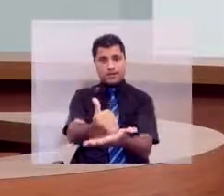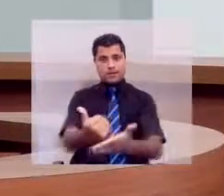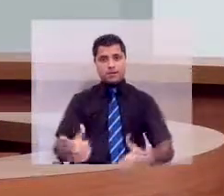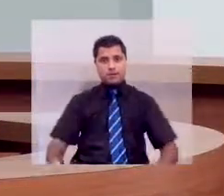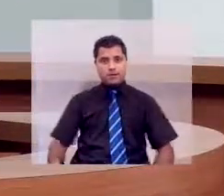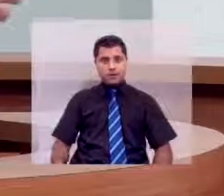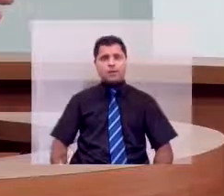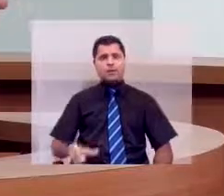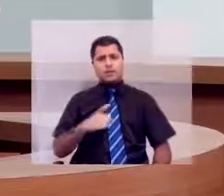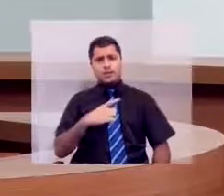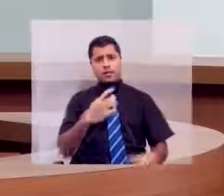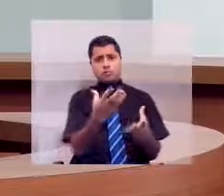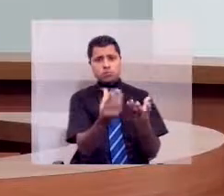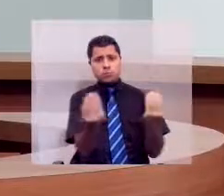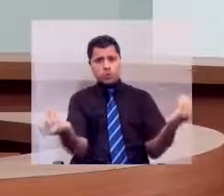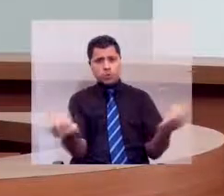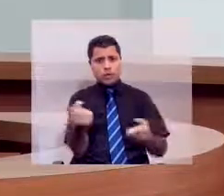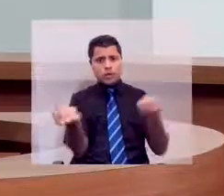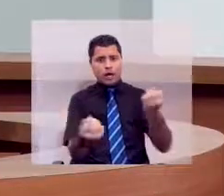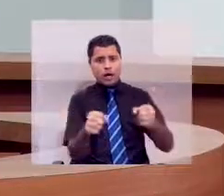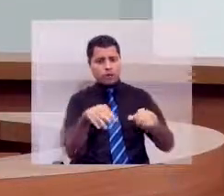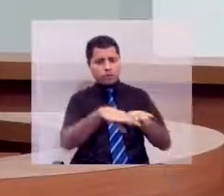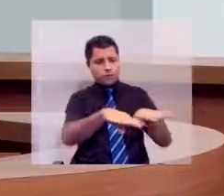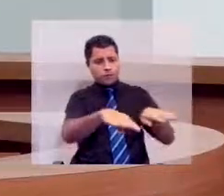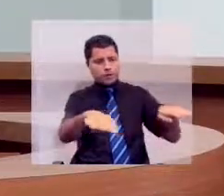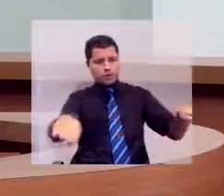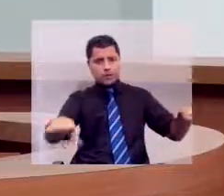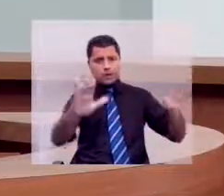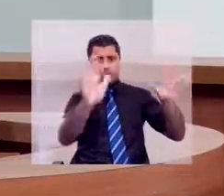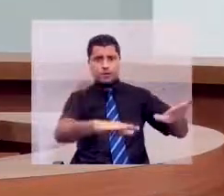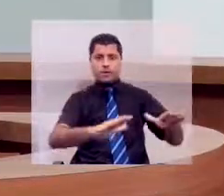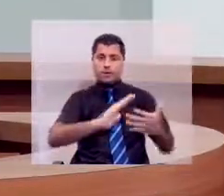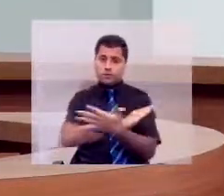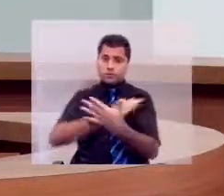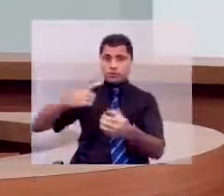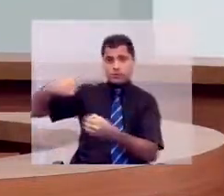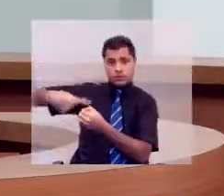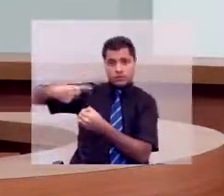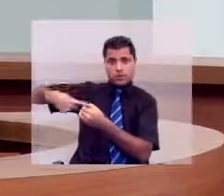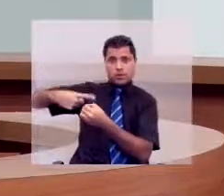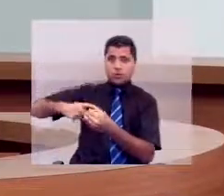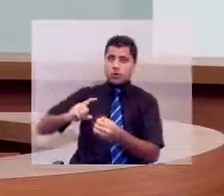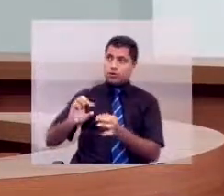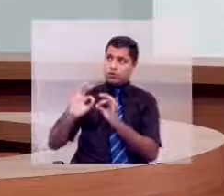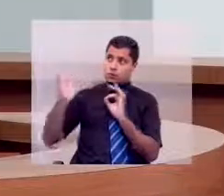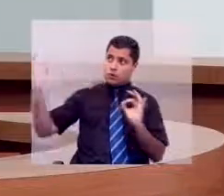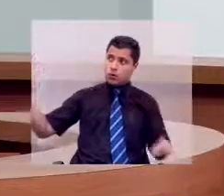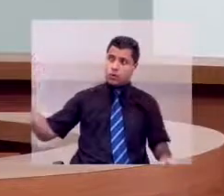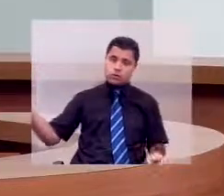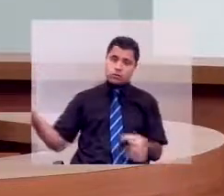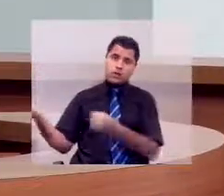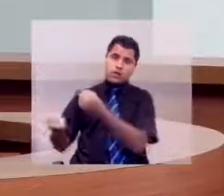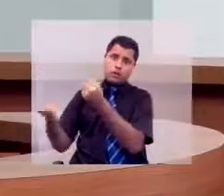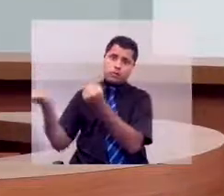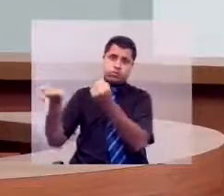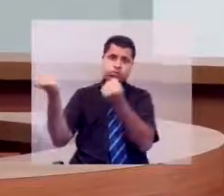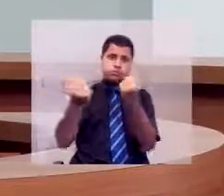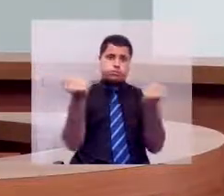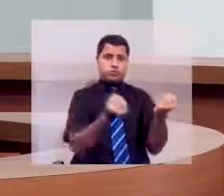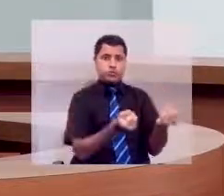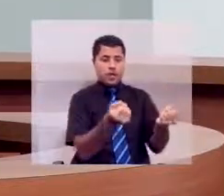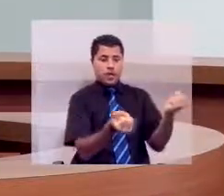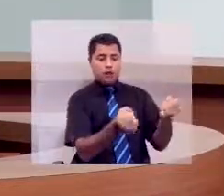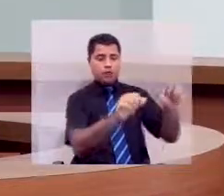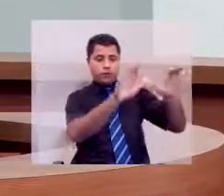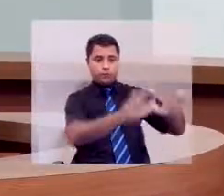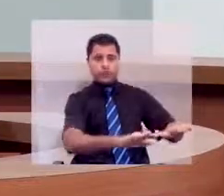muitos estacionamentos. As pessoas vêm do interior, de outras cidades, ou de São Paulo, deixa o carro